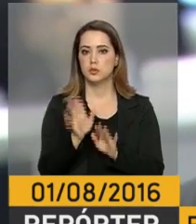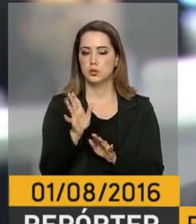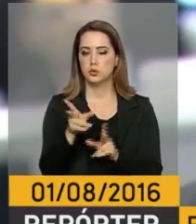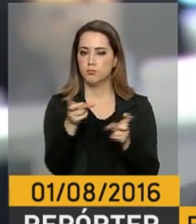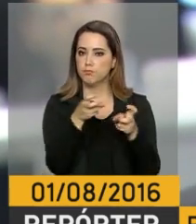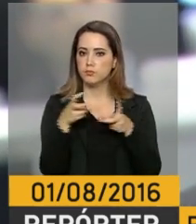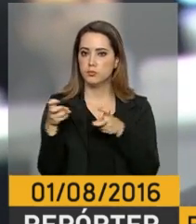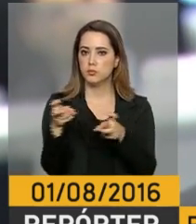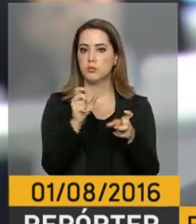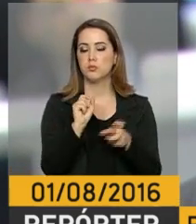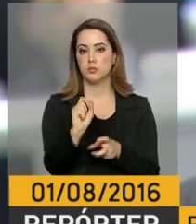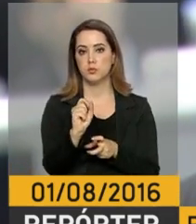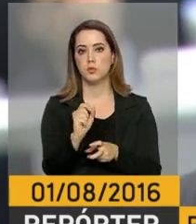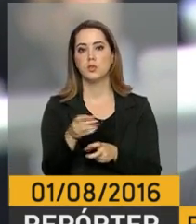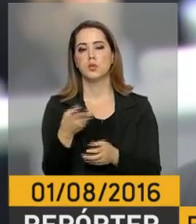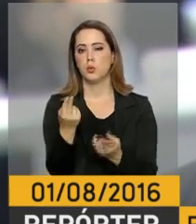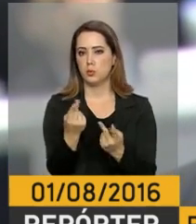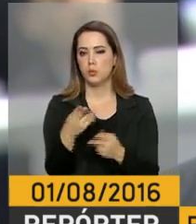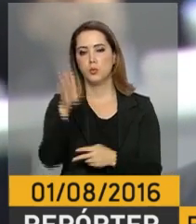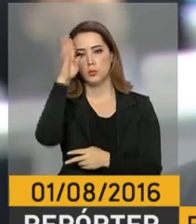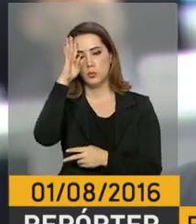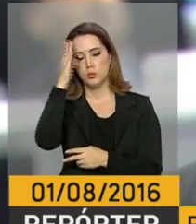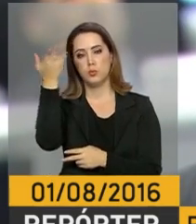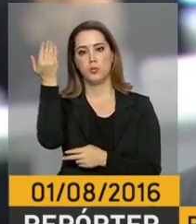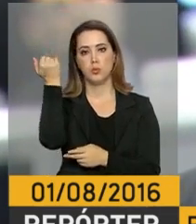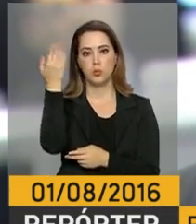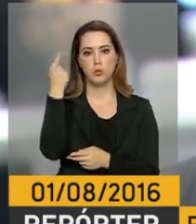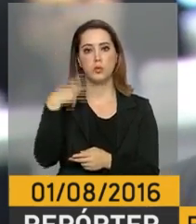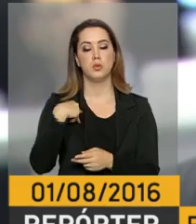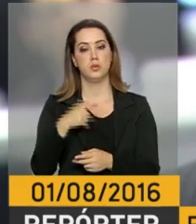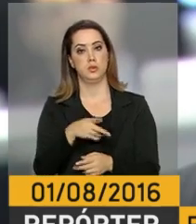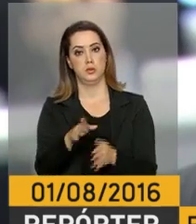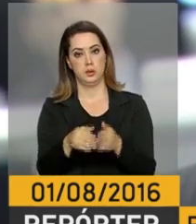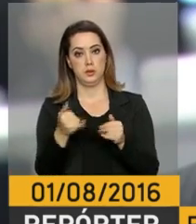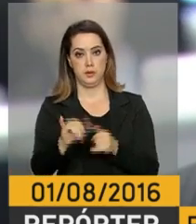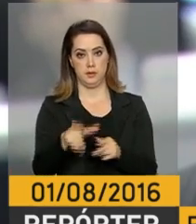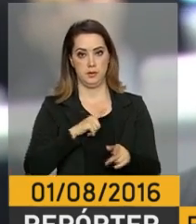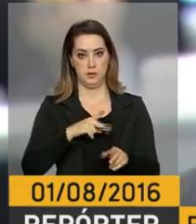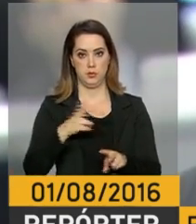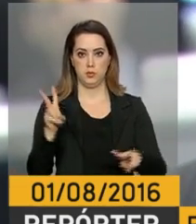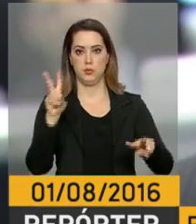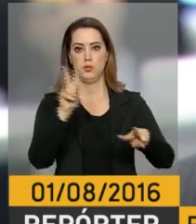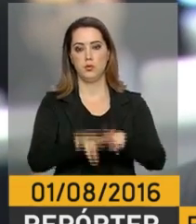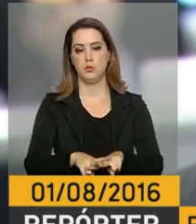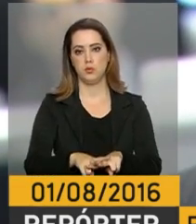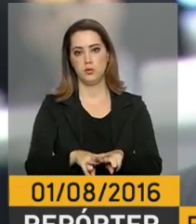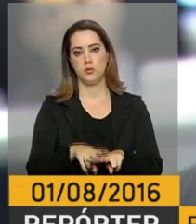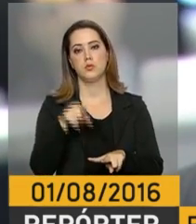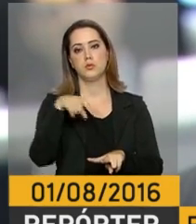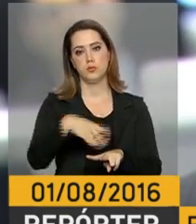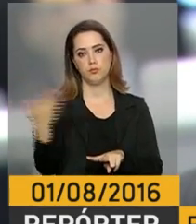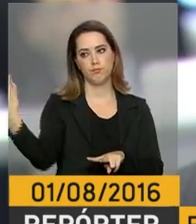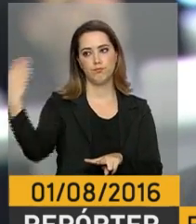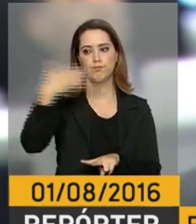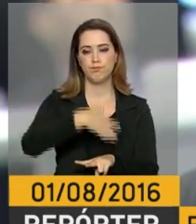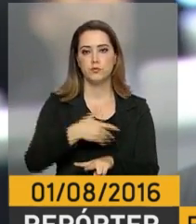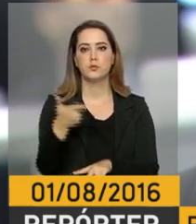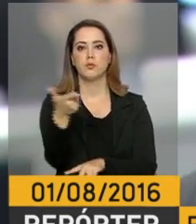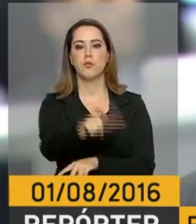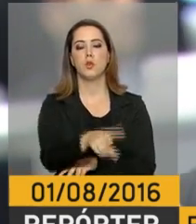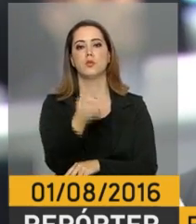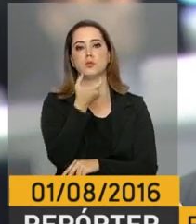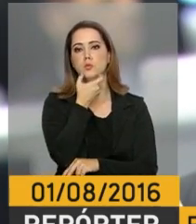houve a verificação na quarta-feira passada, de um mandado de prisão em relação a um estrangeiro que estava vindo da Inglaterra e